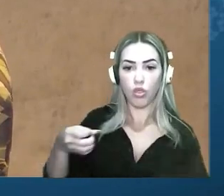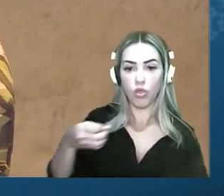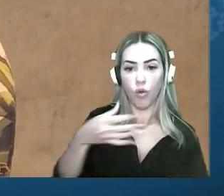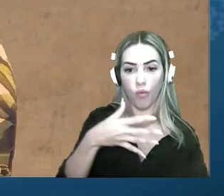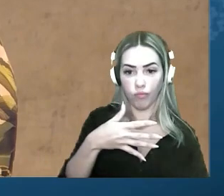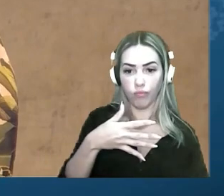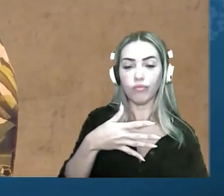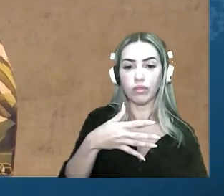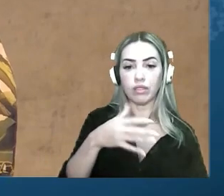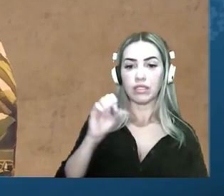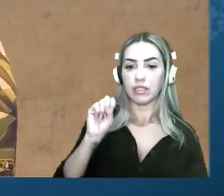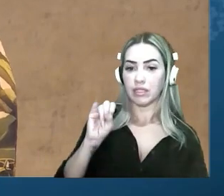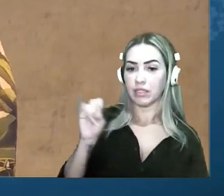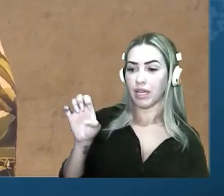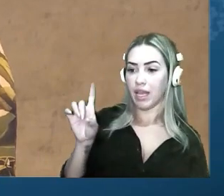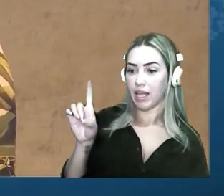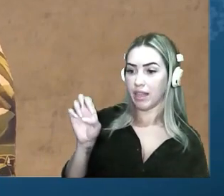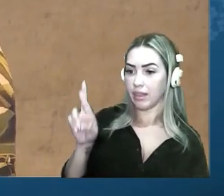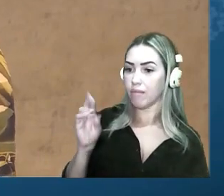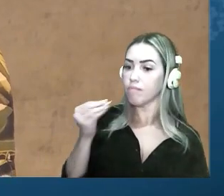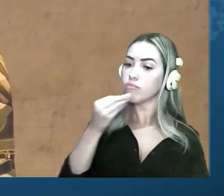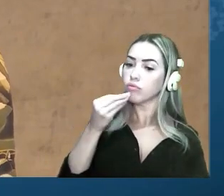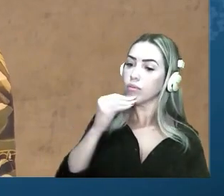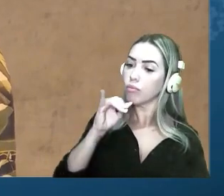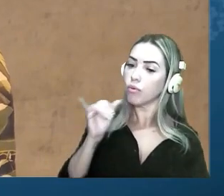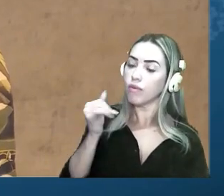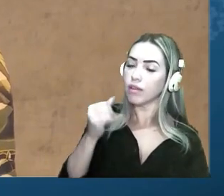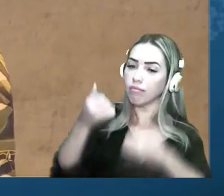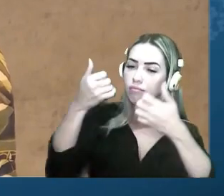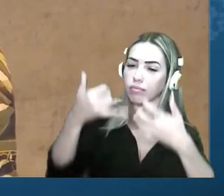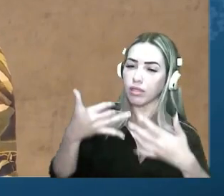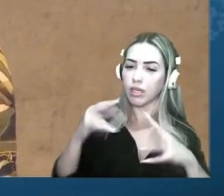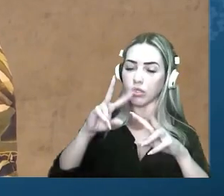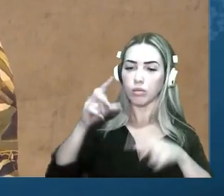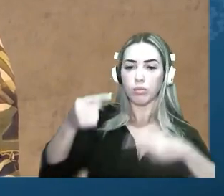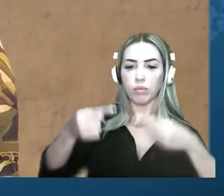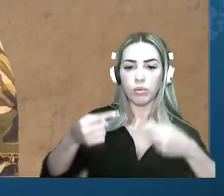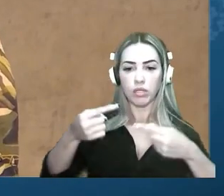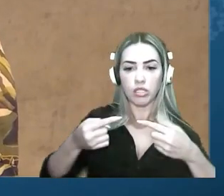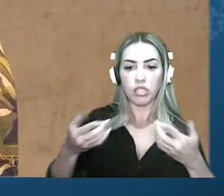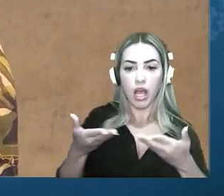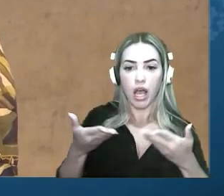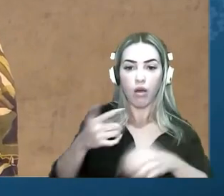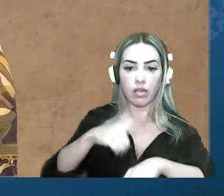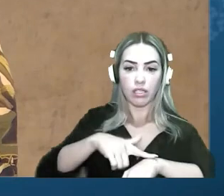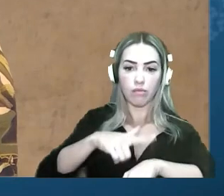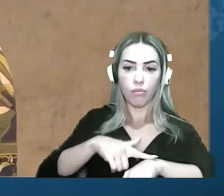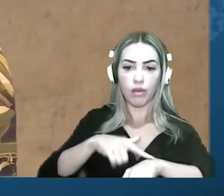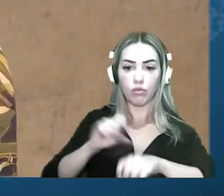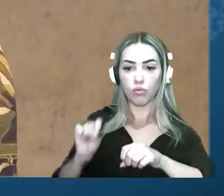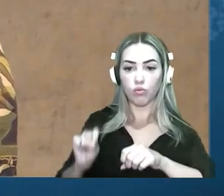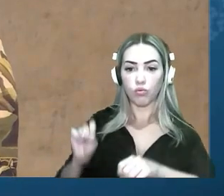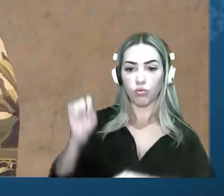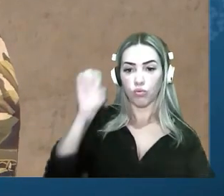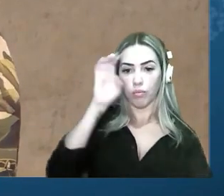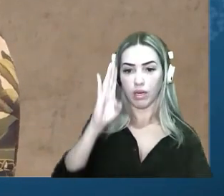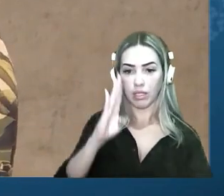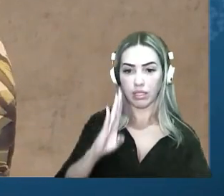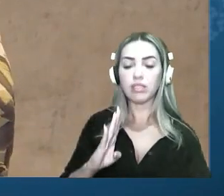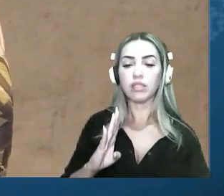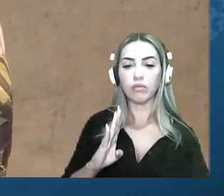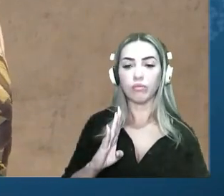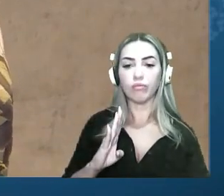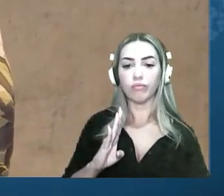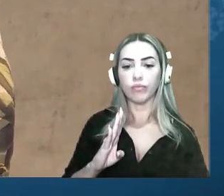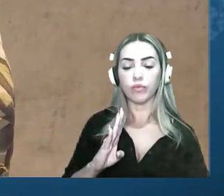Éder puder comentar alguma coisa sobre as políticas e atividades nesse momento no sul do Brasil, também seria de muito